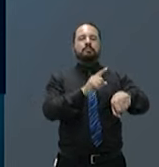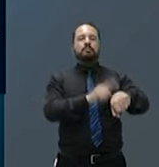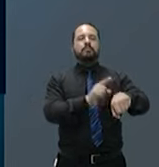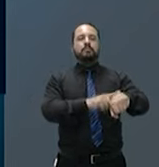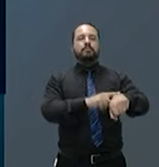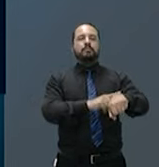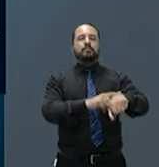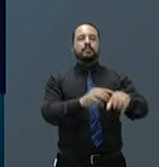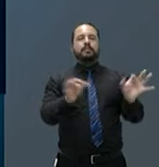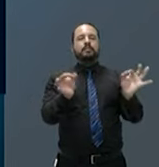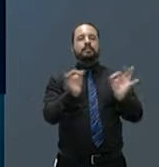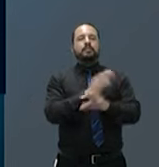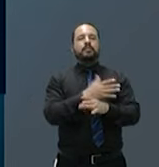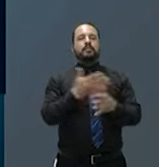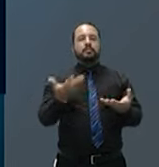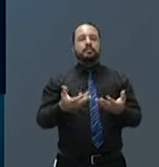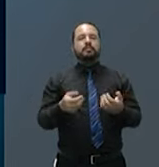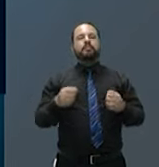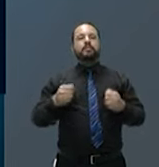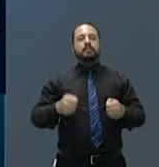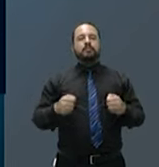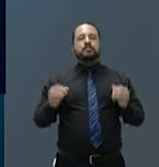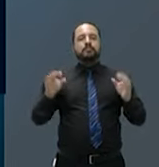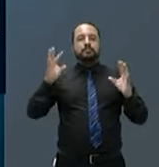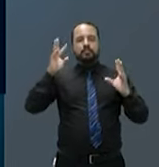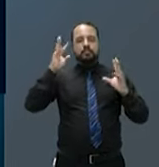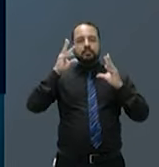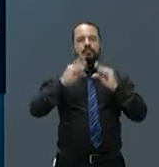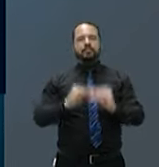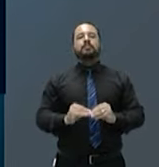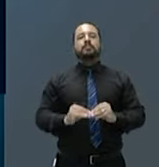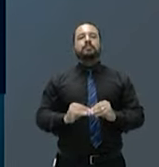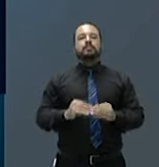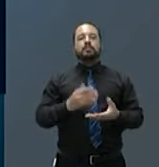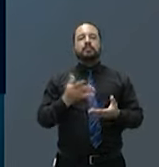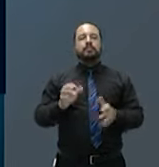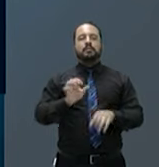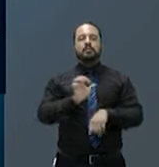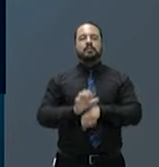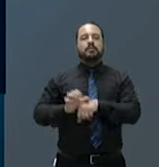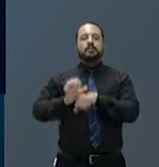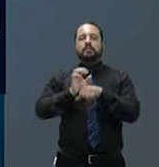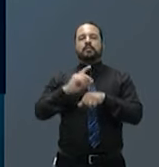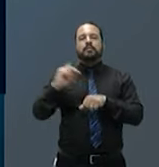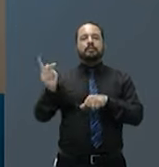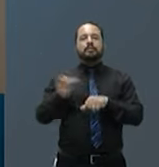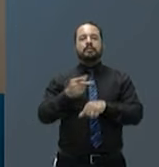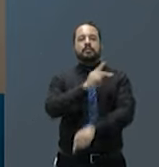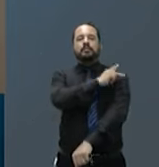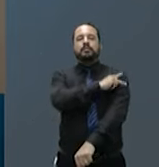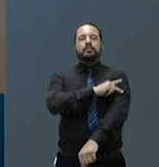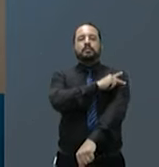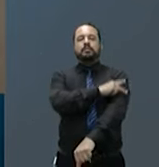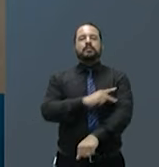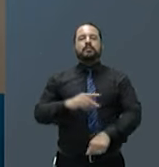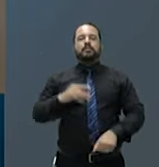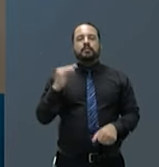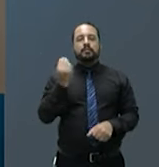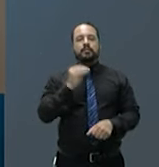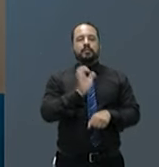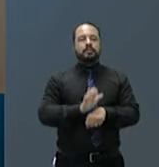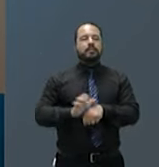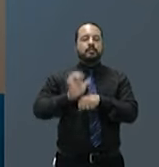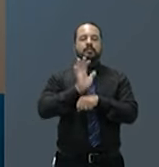pudesse fazer o favor de concluir. Pois não. Então, o Estado do Piauí, em razões que aproveitou todos os estados que foram